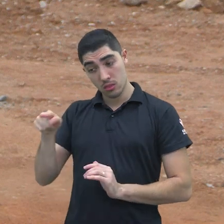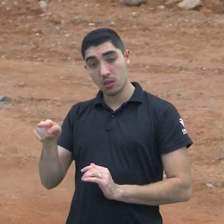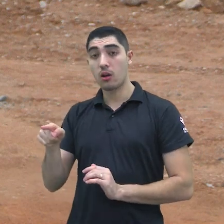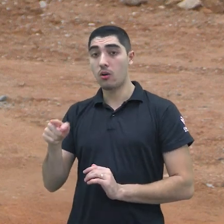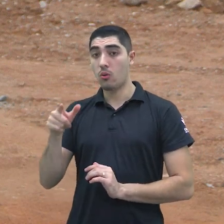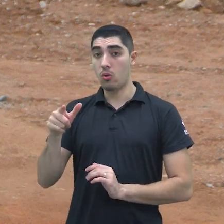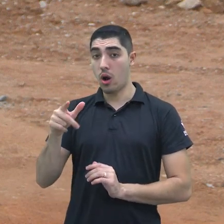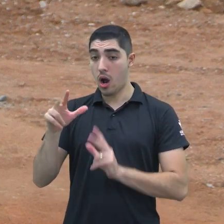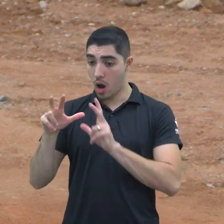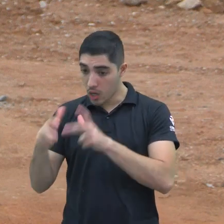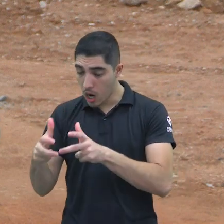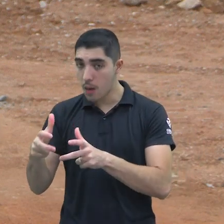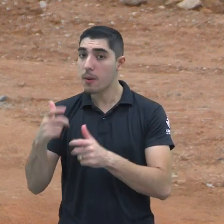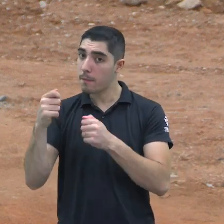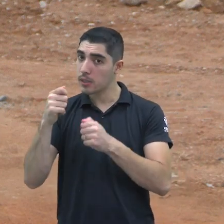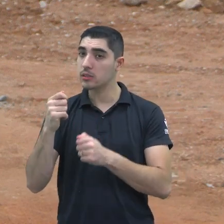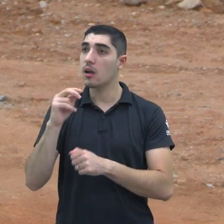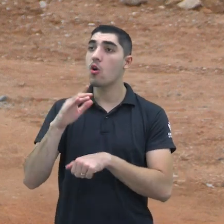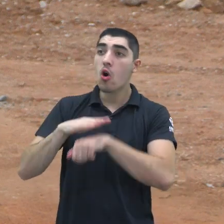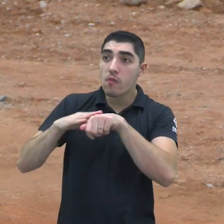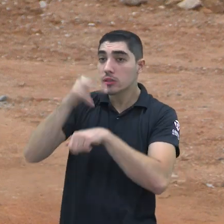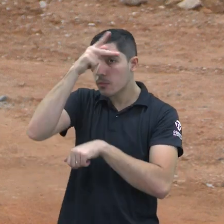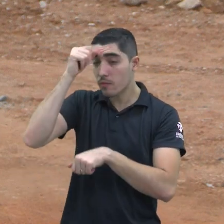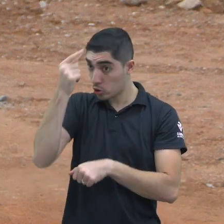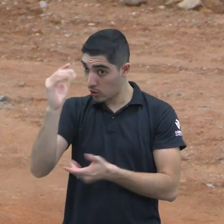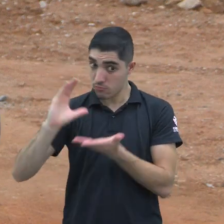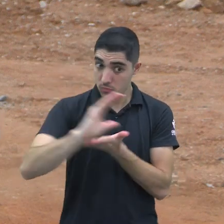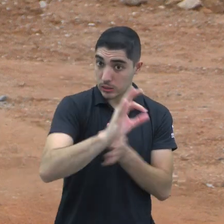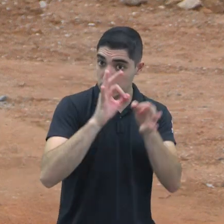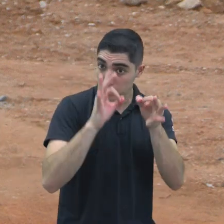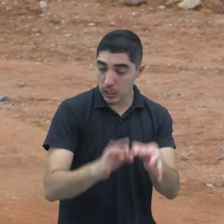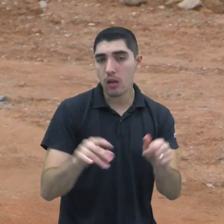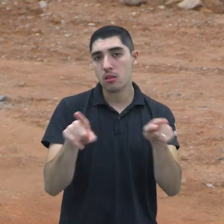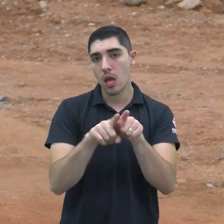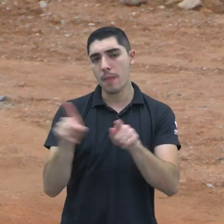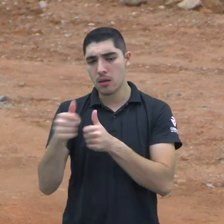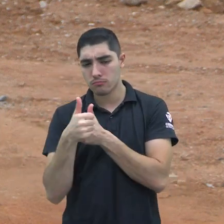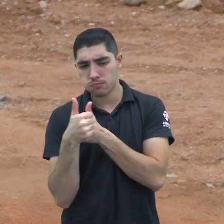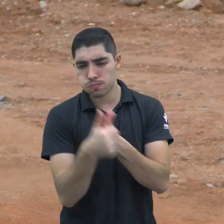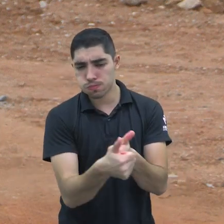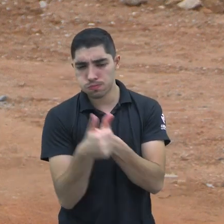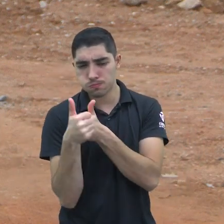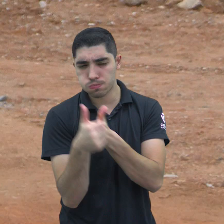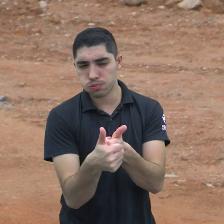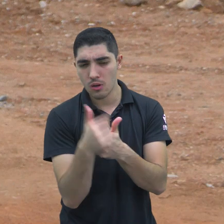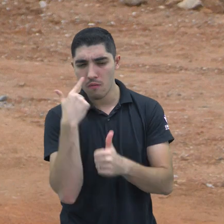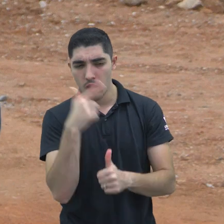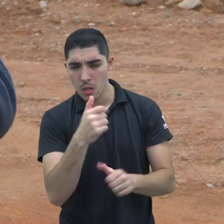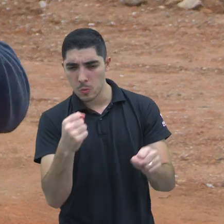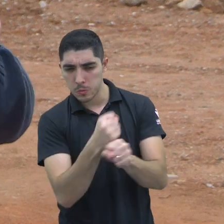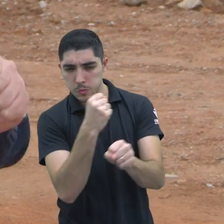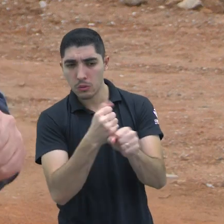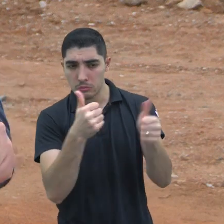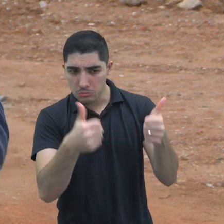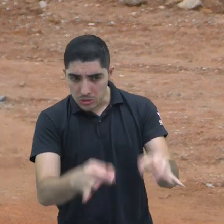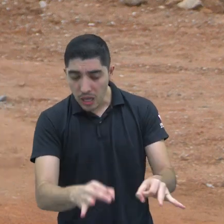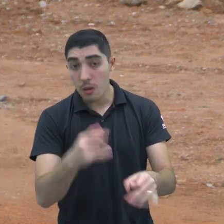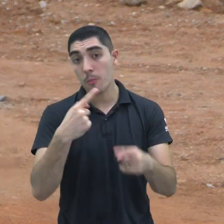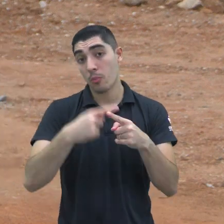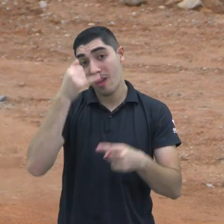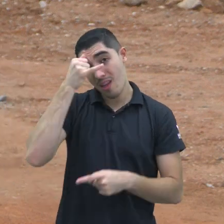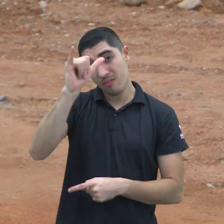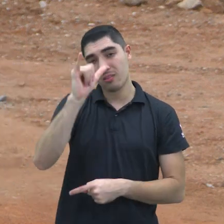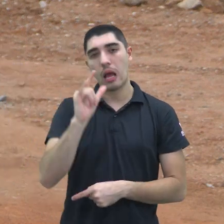família receba o devido apoio e, no caso do trânsito, ajudar a fiscalizar a obra para poder impedir atrasos